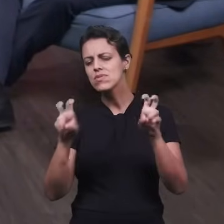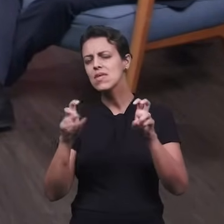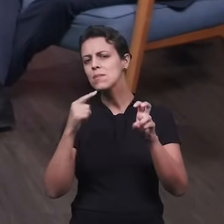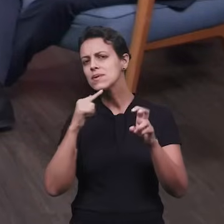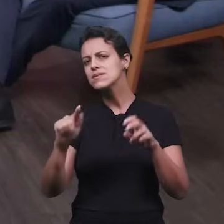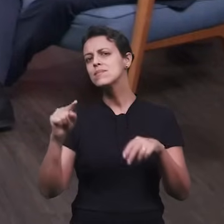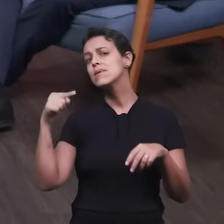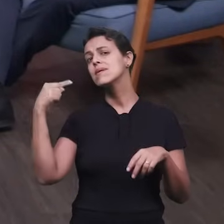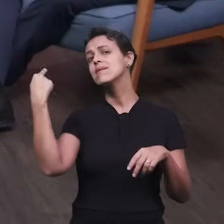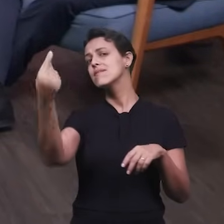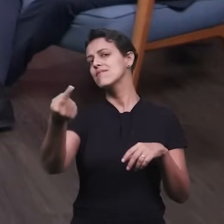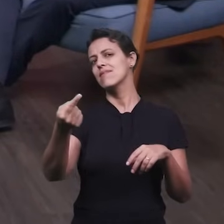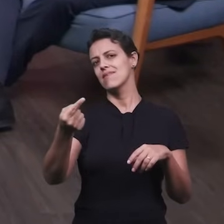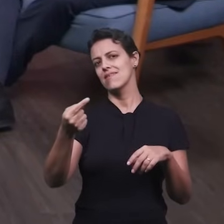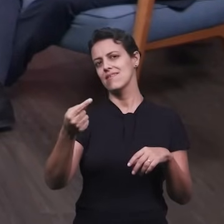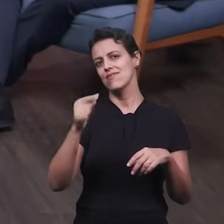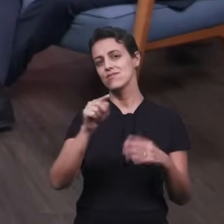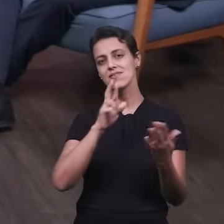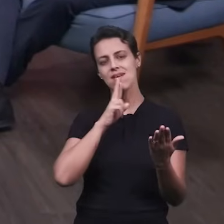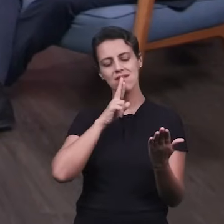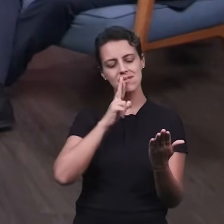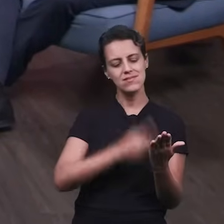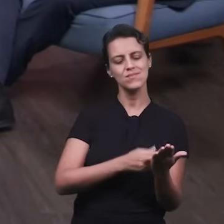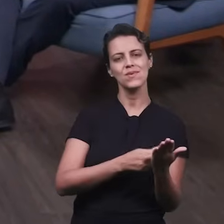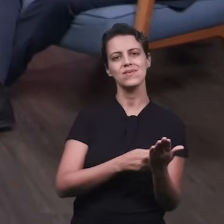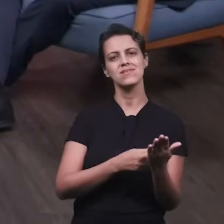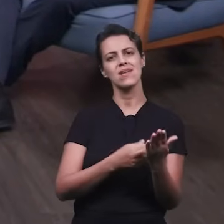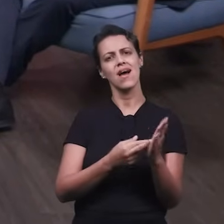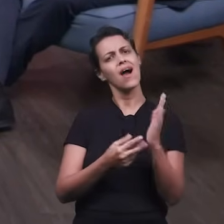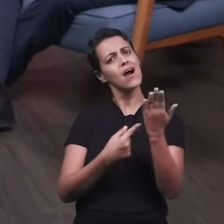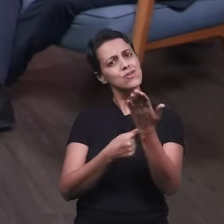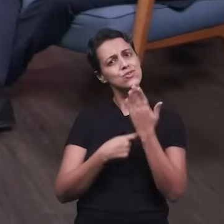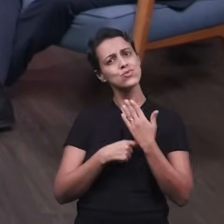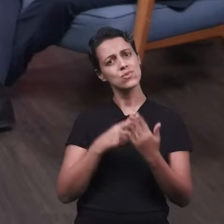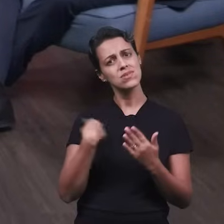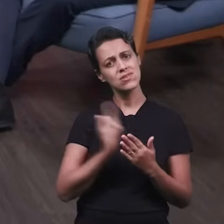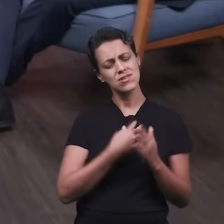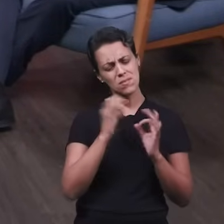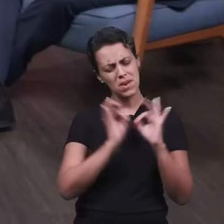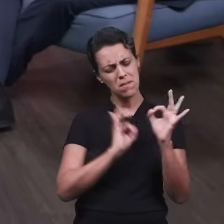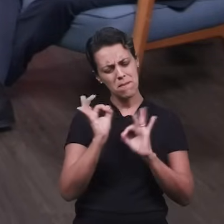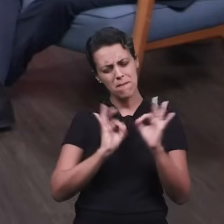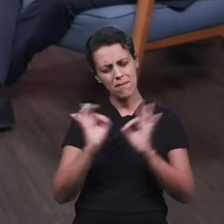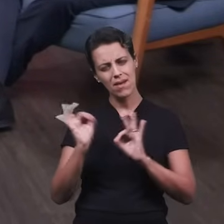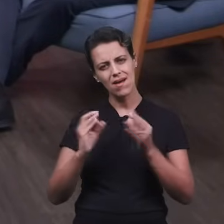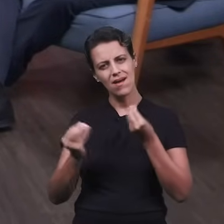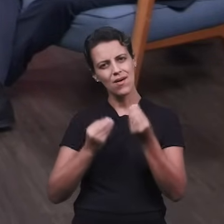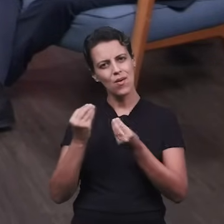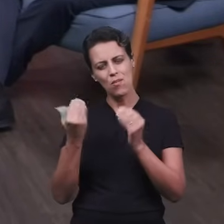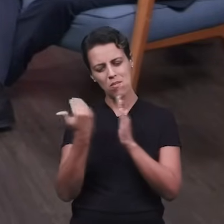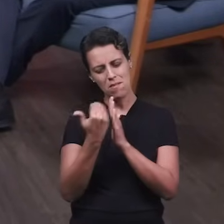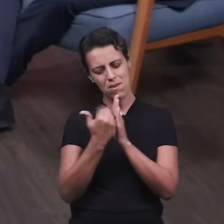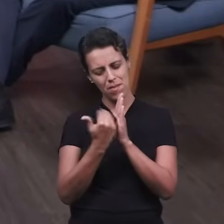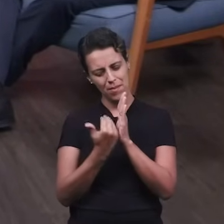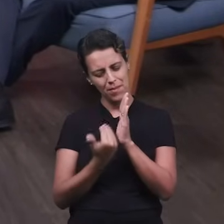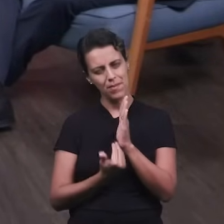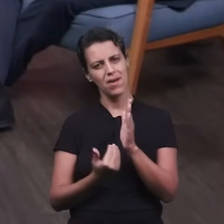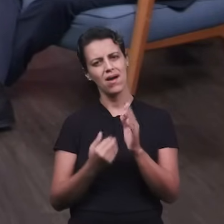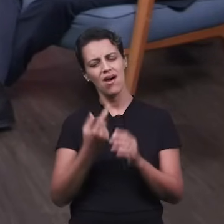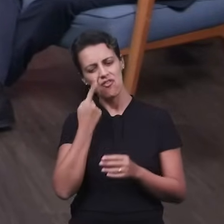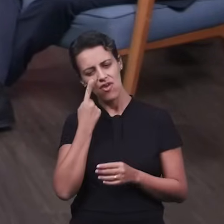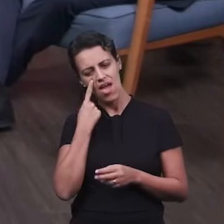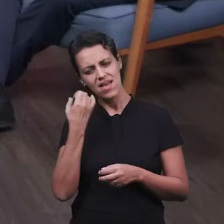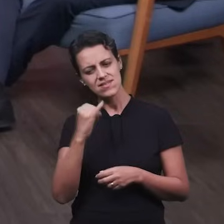sabendo qual é o tema do programa da semana que vem e, ao responder, nos ajuda a roteirizar o programa, porque pelas respostas nós